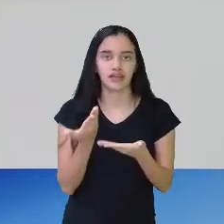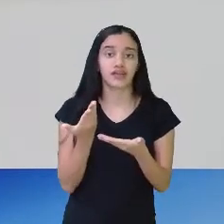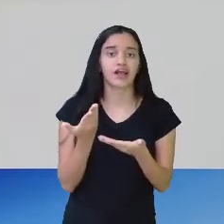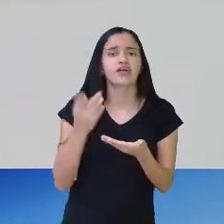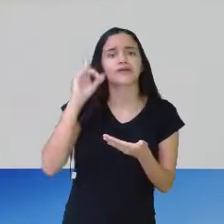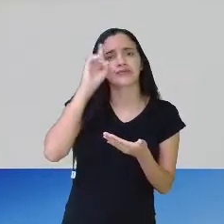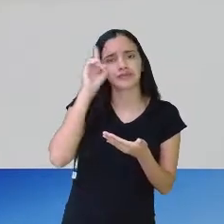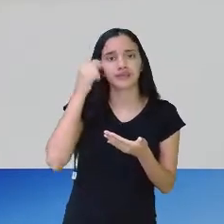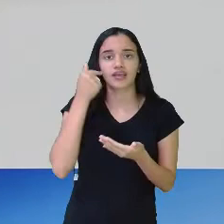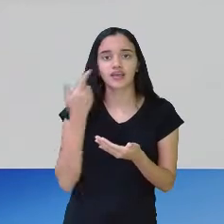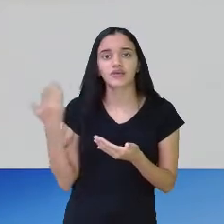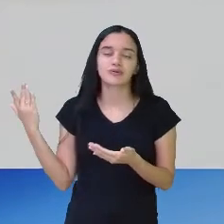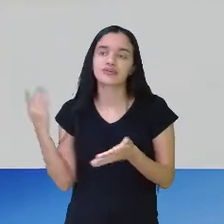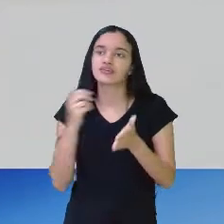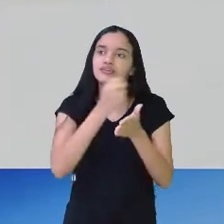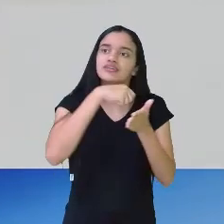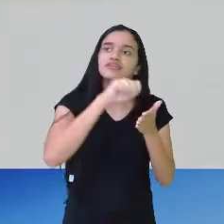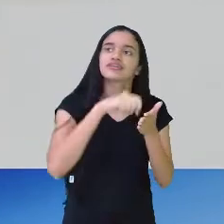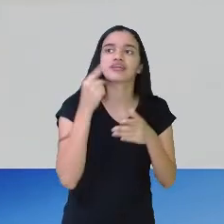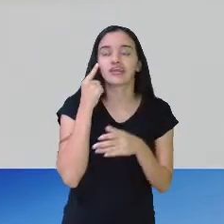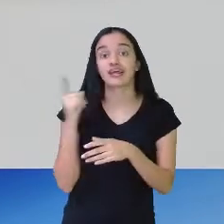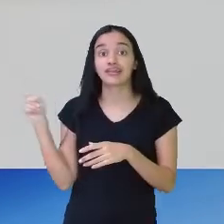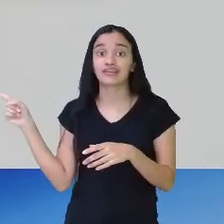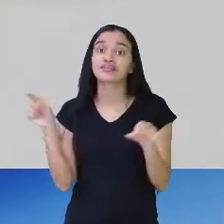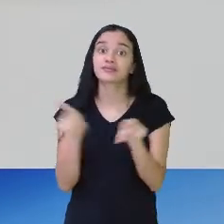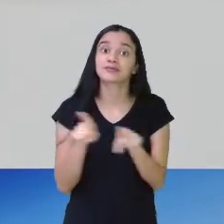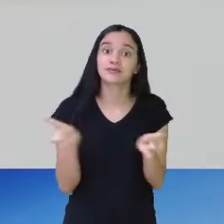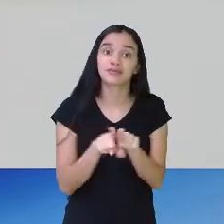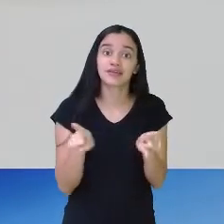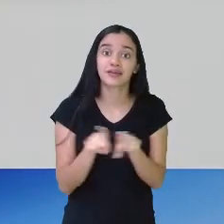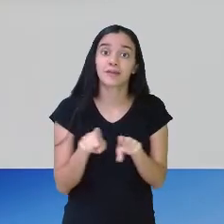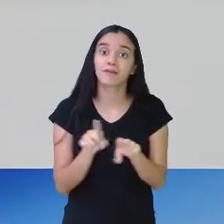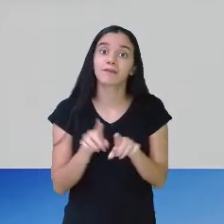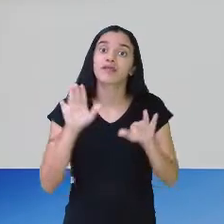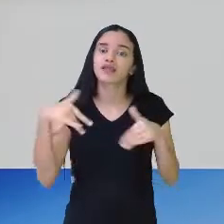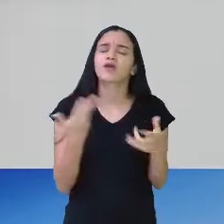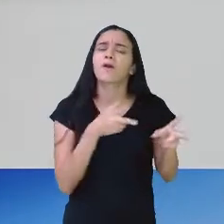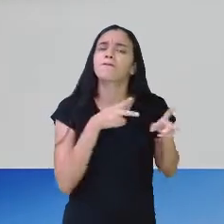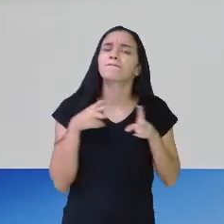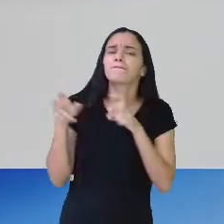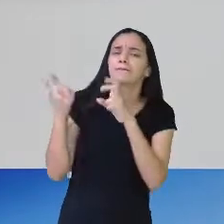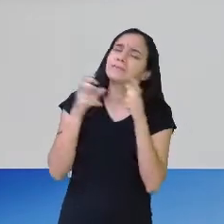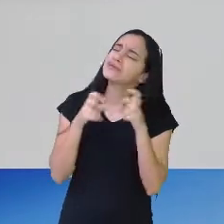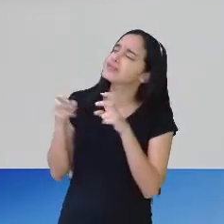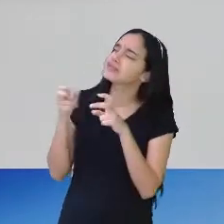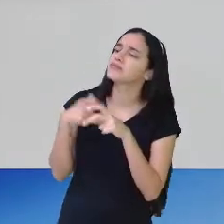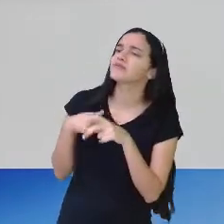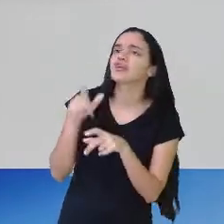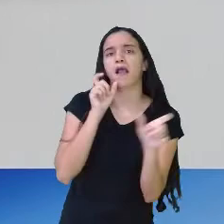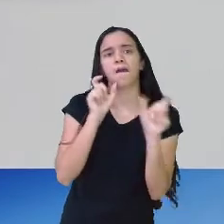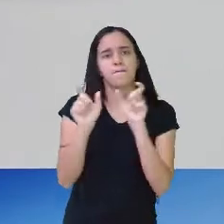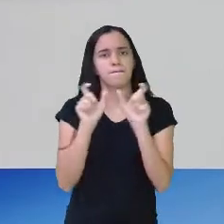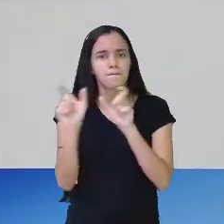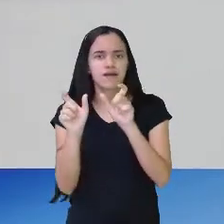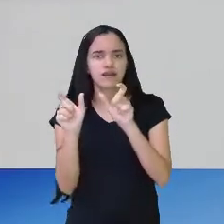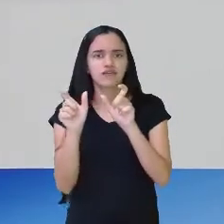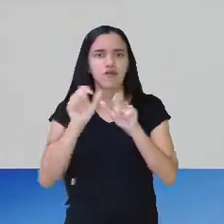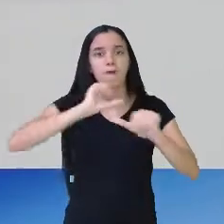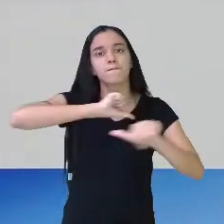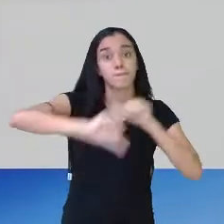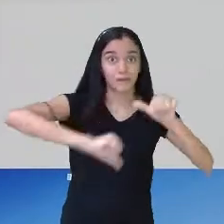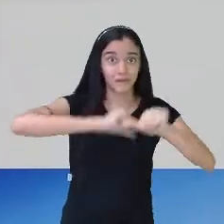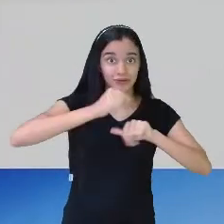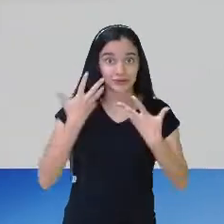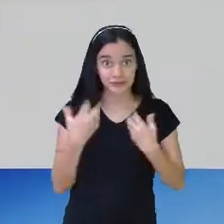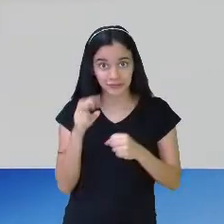mesmo dia, eu escrevi esse e escrevi esse outro. E aí, reparem que o uso da palavra língua, ele muda.